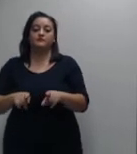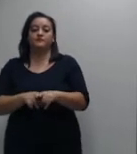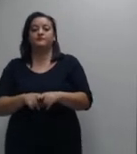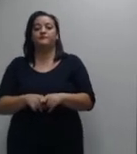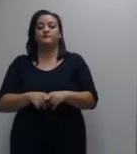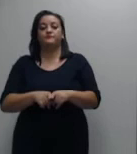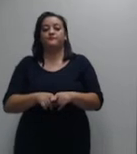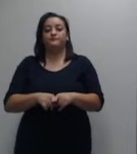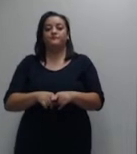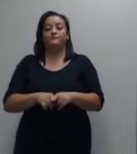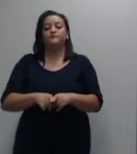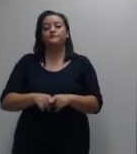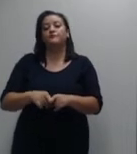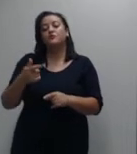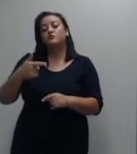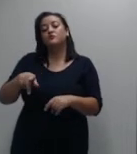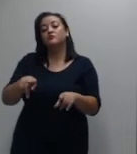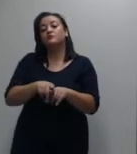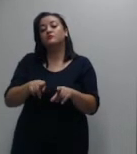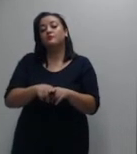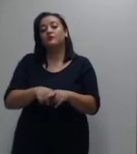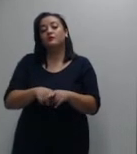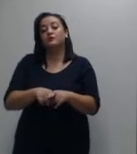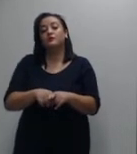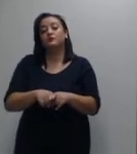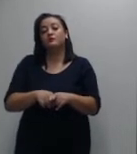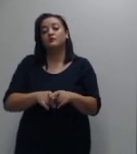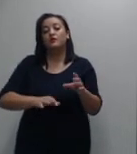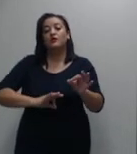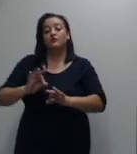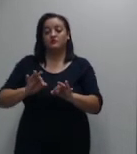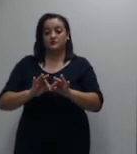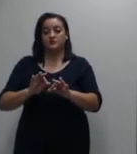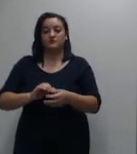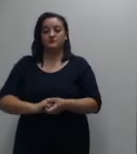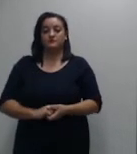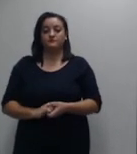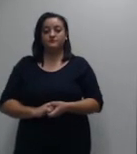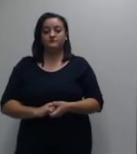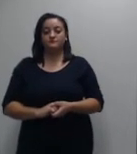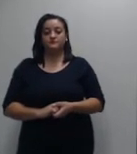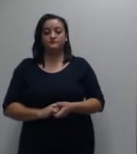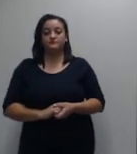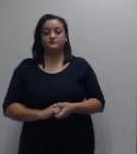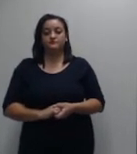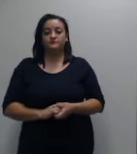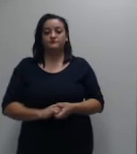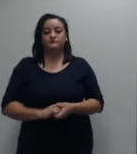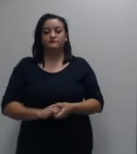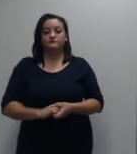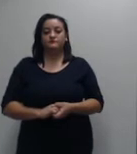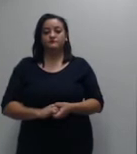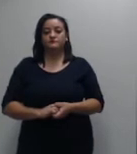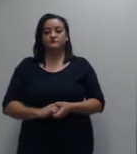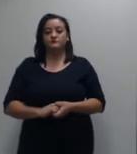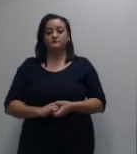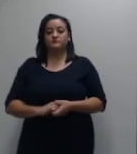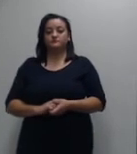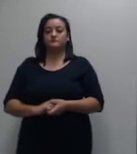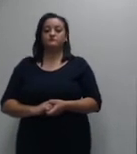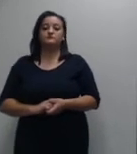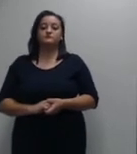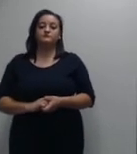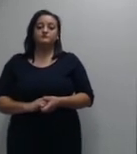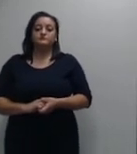as os demais consectários da sucumbência E aí